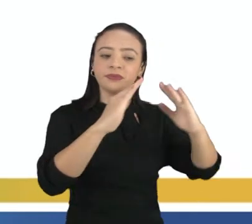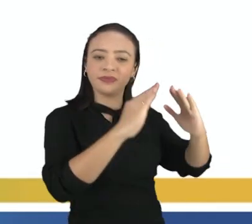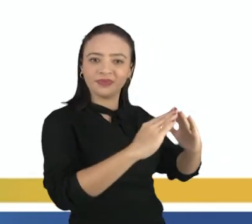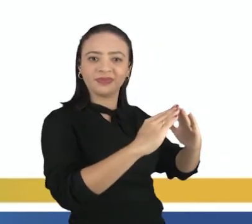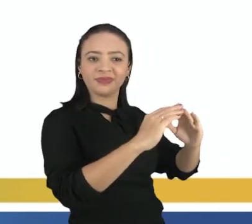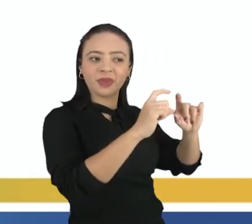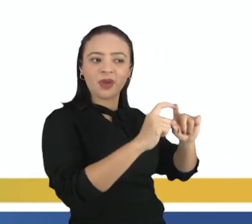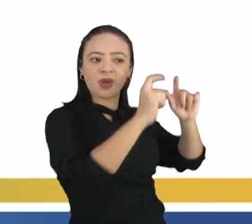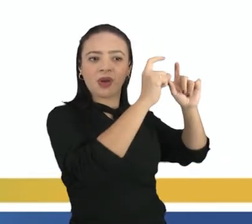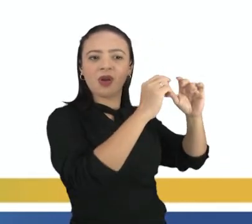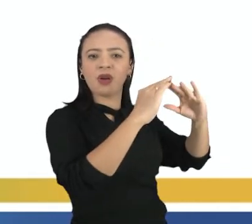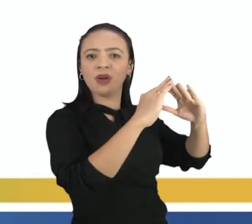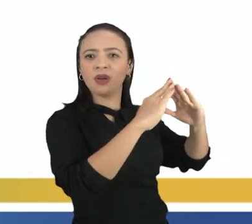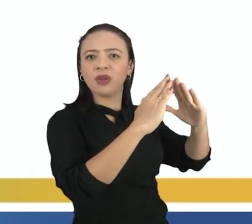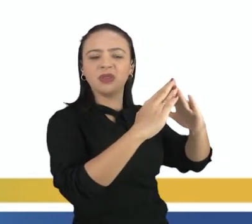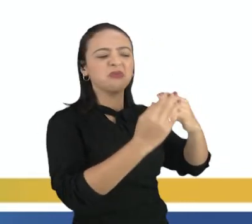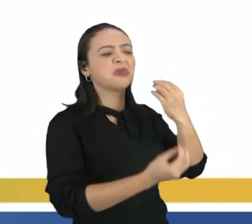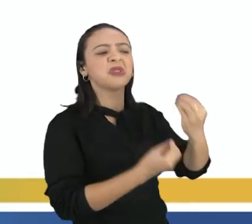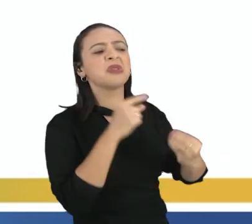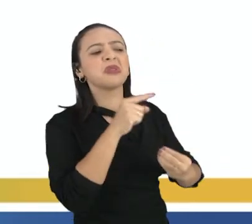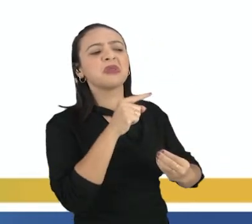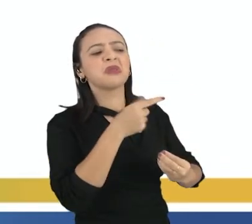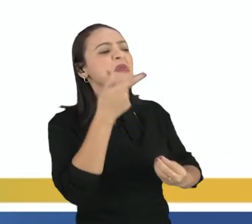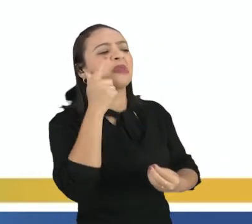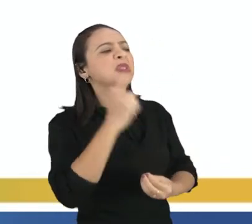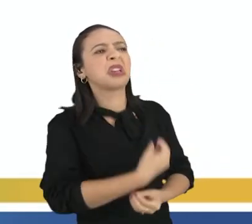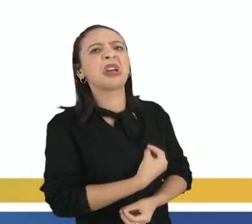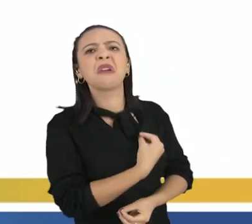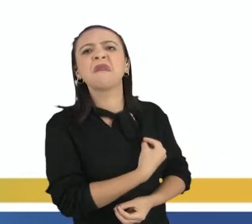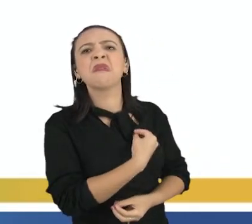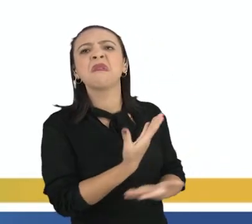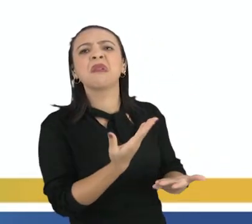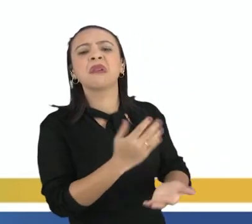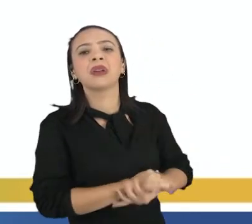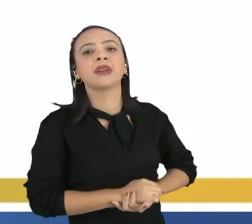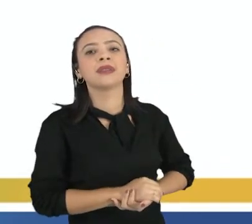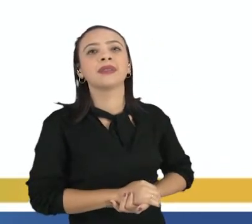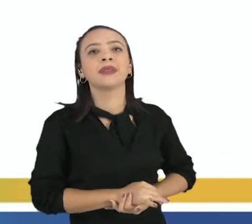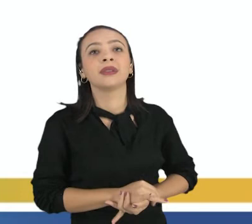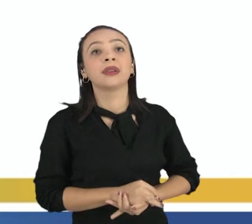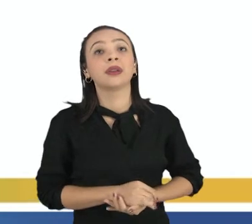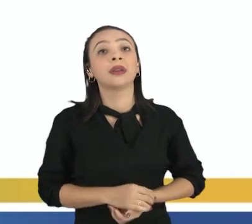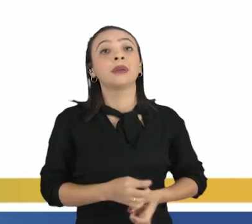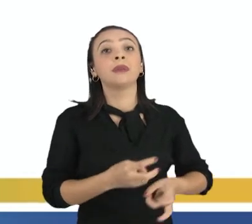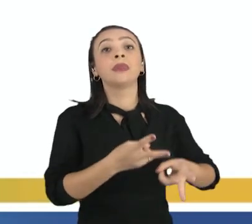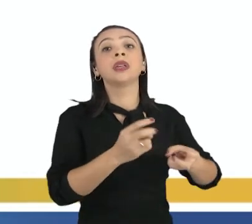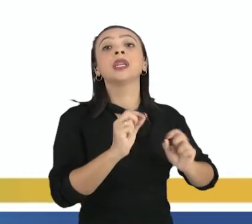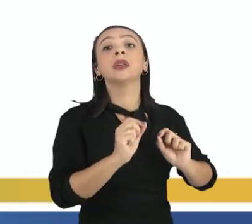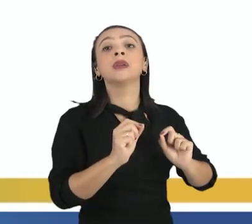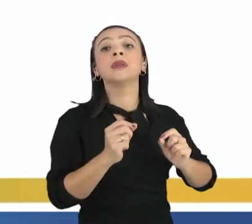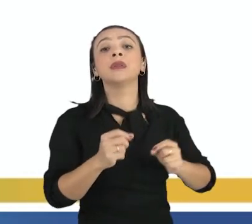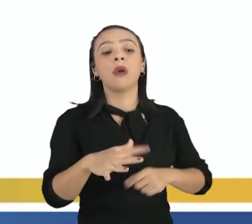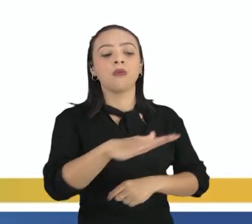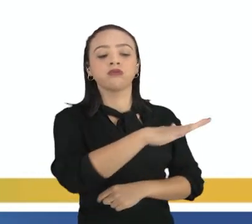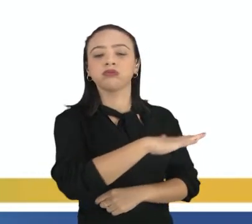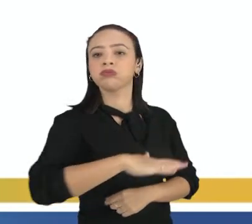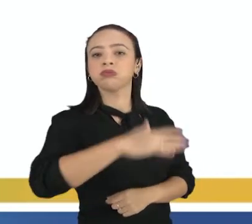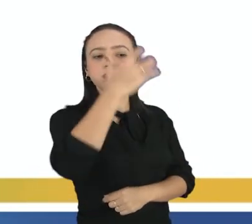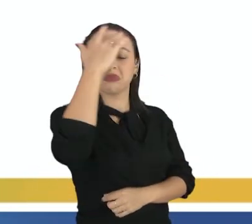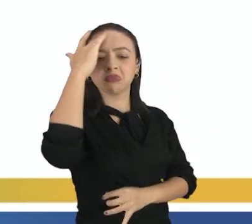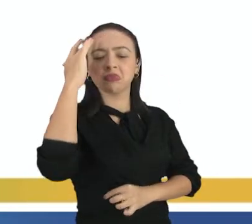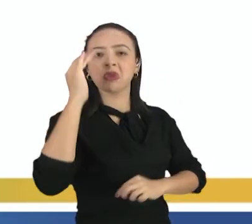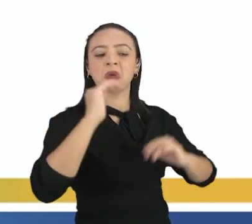balão. Né? Como será que os vizinhos sobrevivem? Observem que é uma área mais de nível social